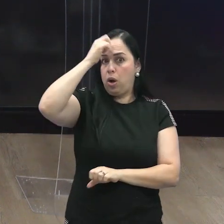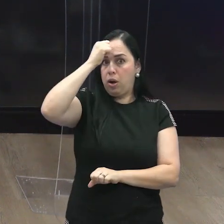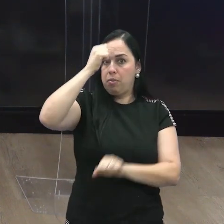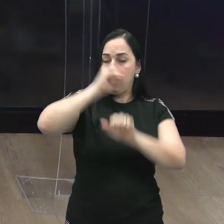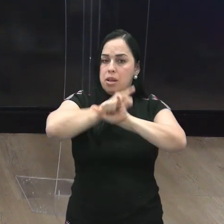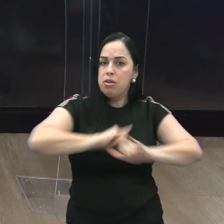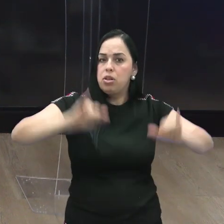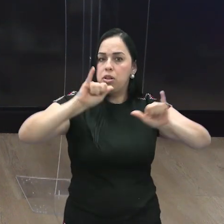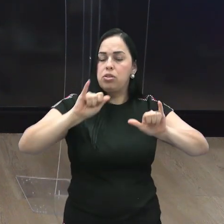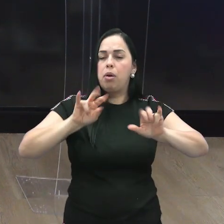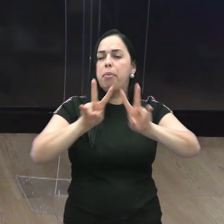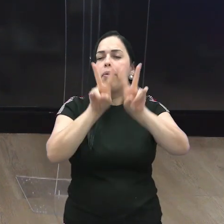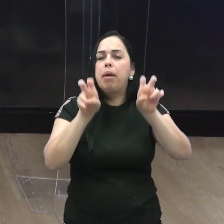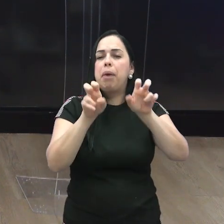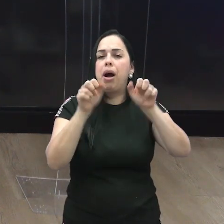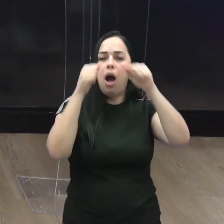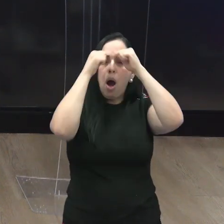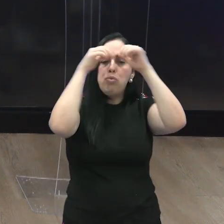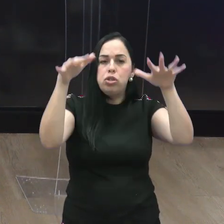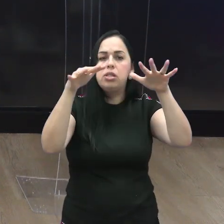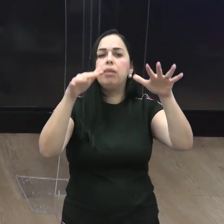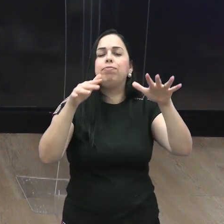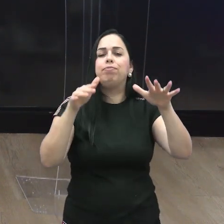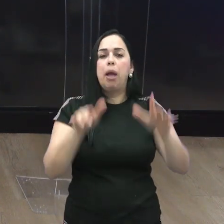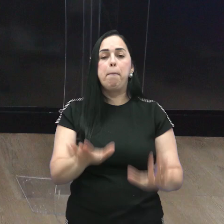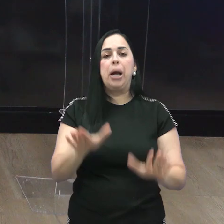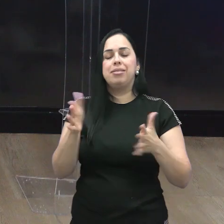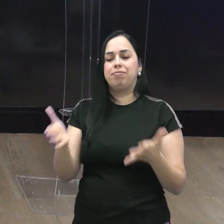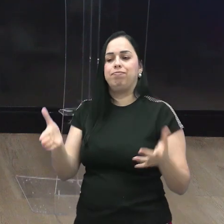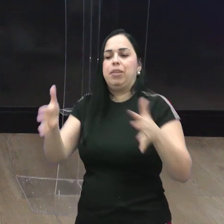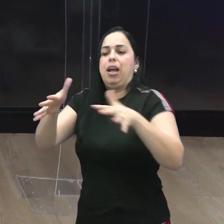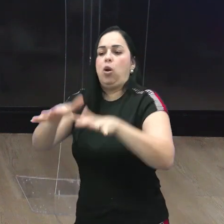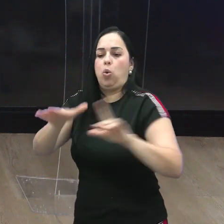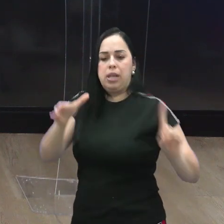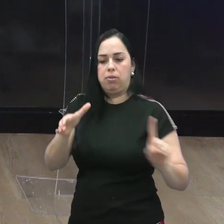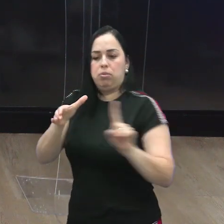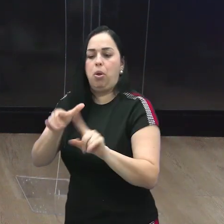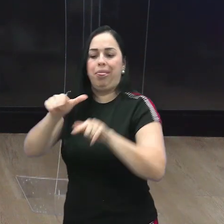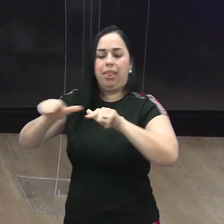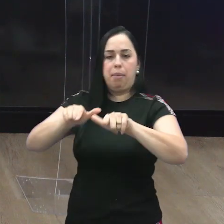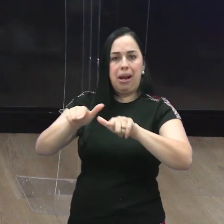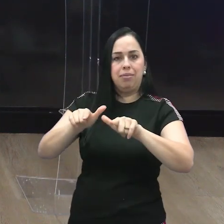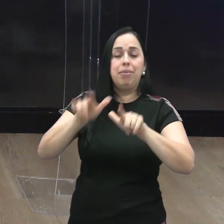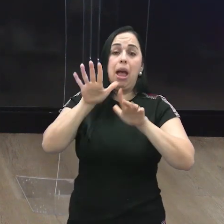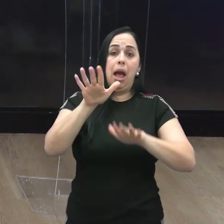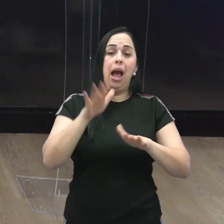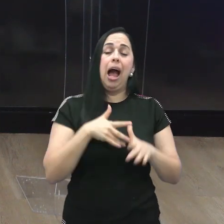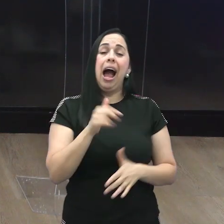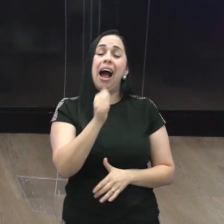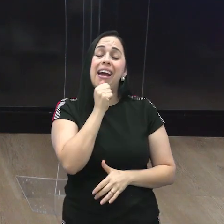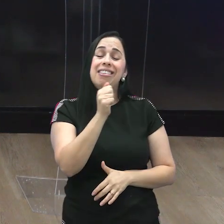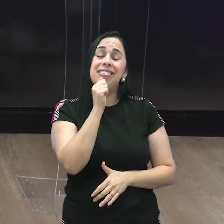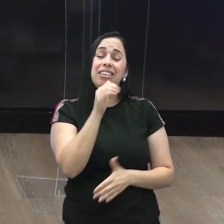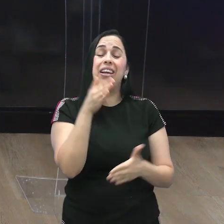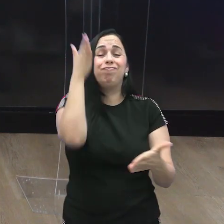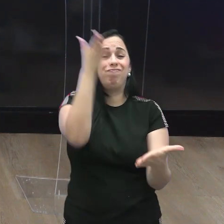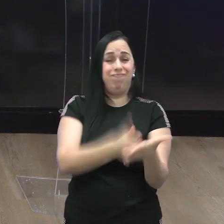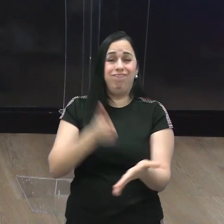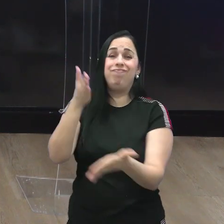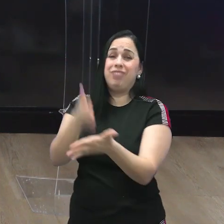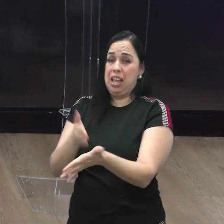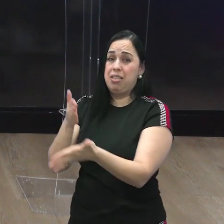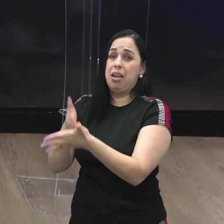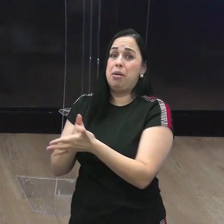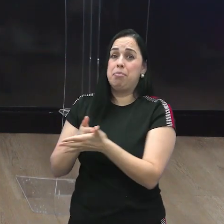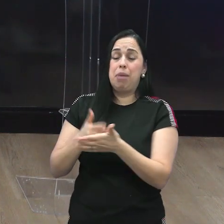discussão sobre inclusão no mercado de trabalho ganha espaço. Apesar dos avanços, boa parte das pessoas com autismo ainda